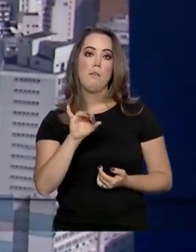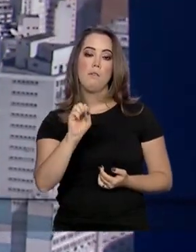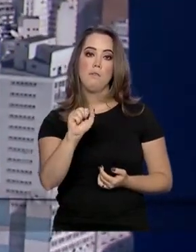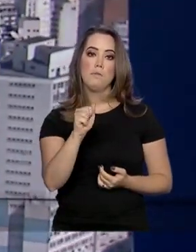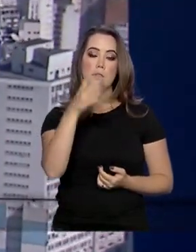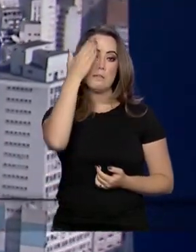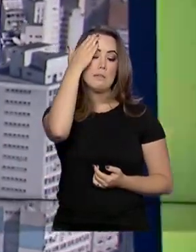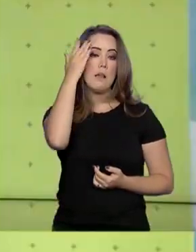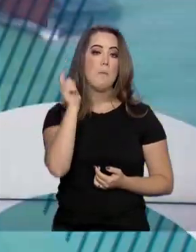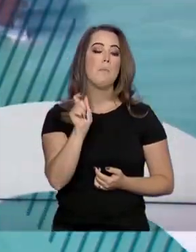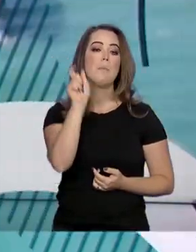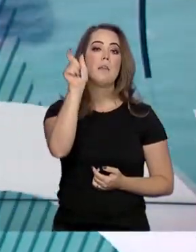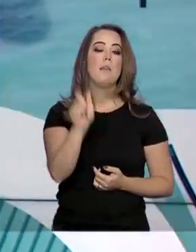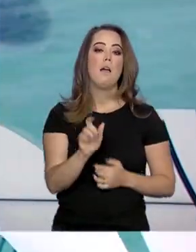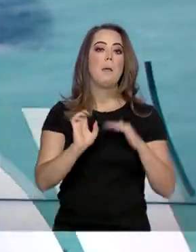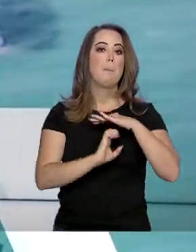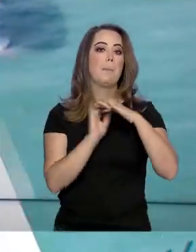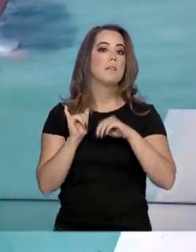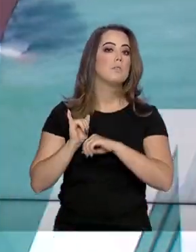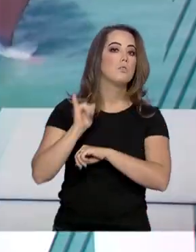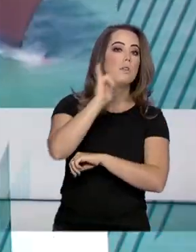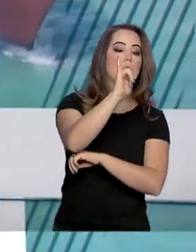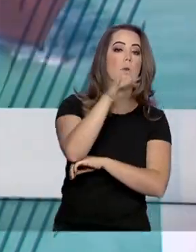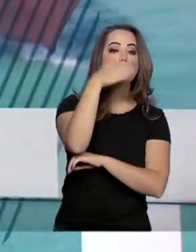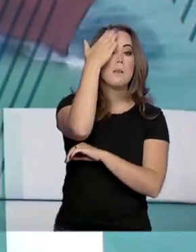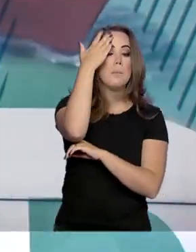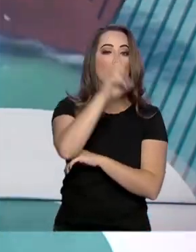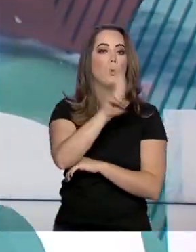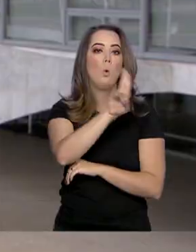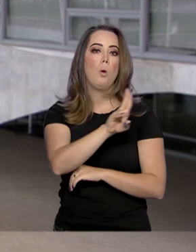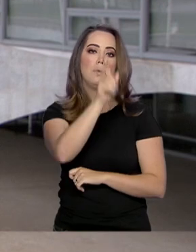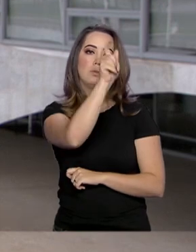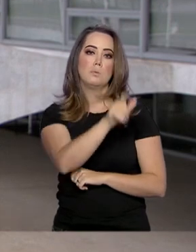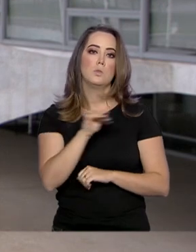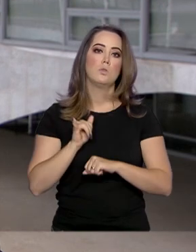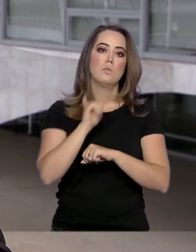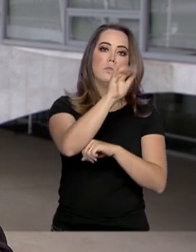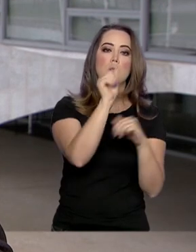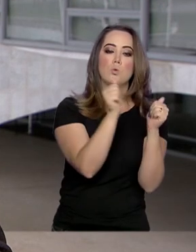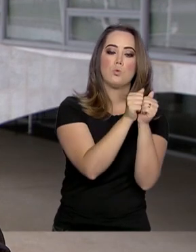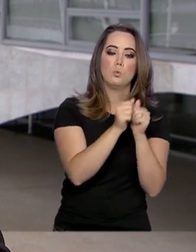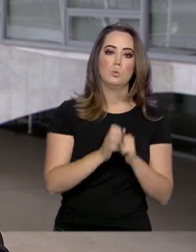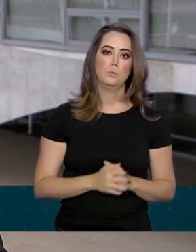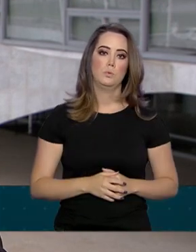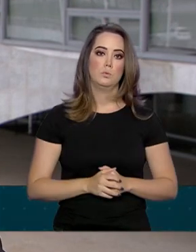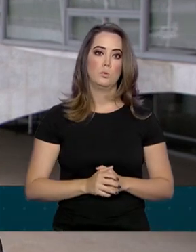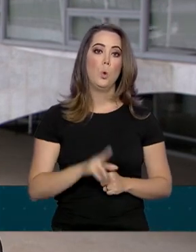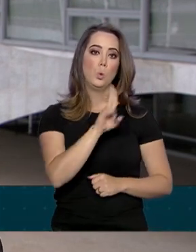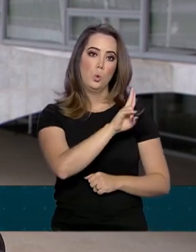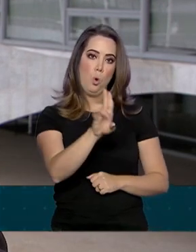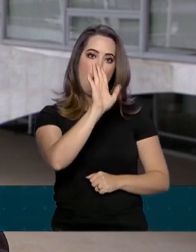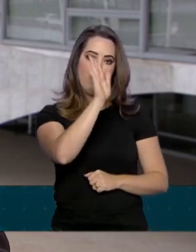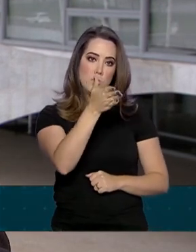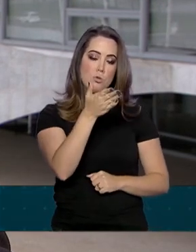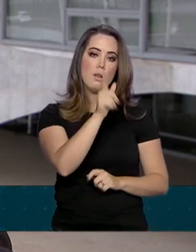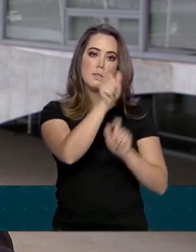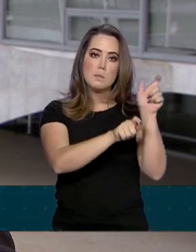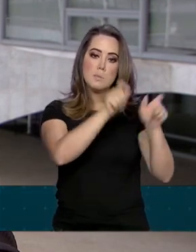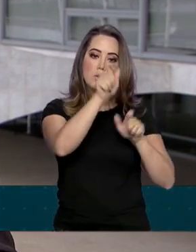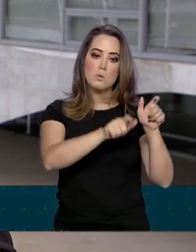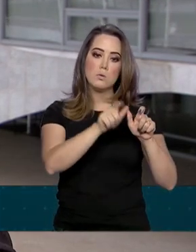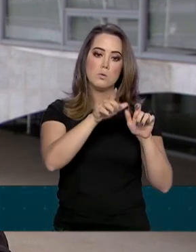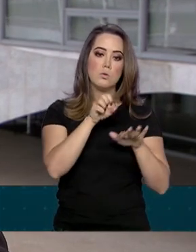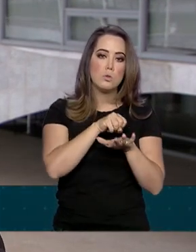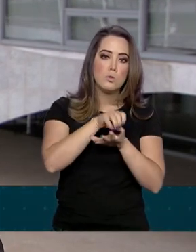brasileiro infectado a lista de passageiros do voo. Essa lista aí já foi encaminhada para o Centro